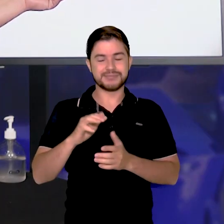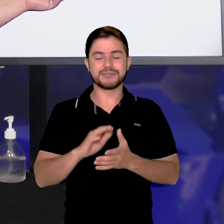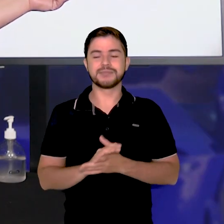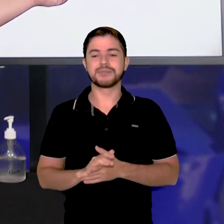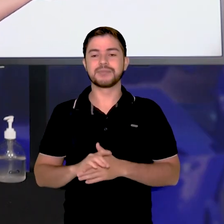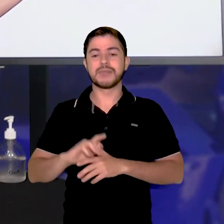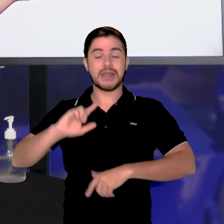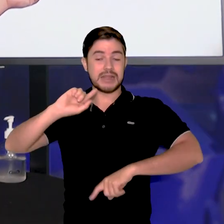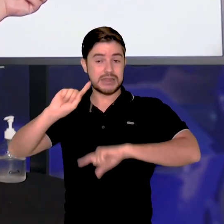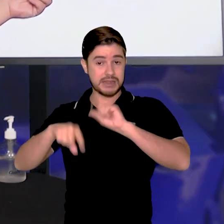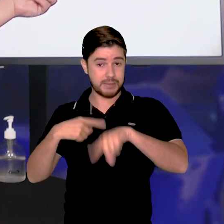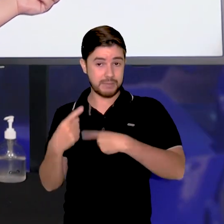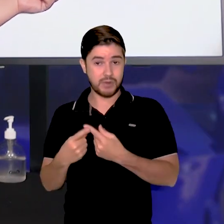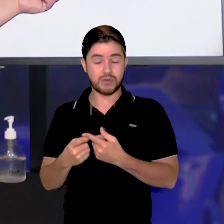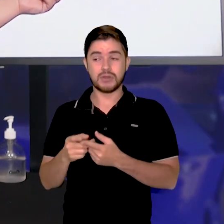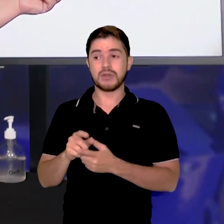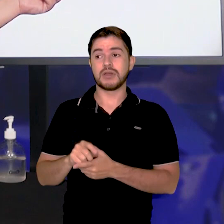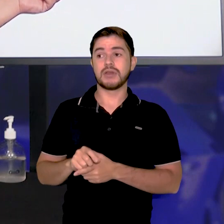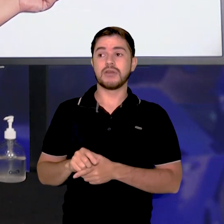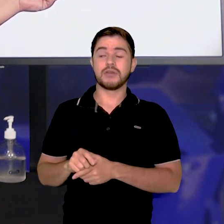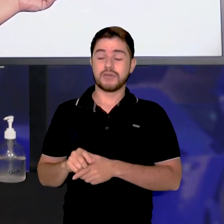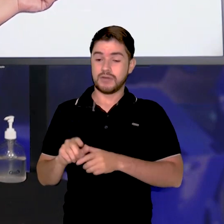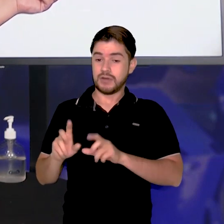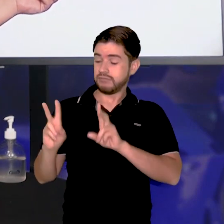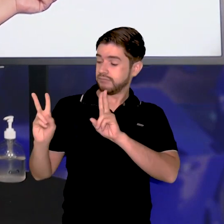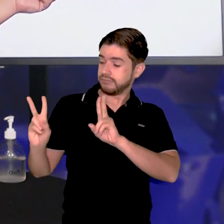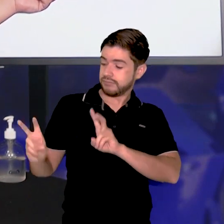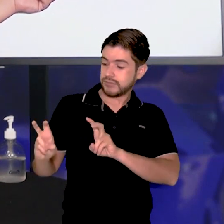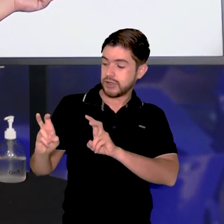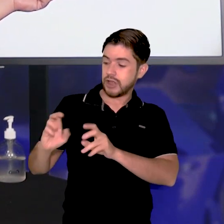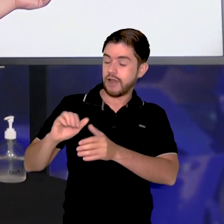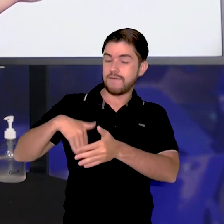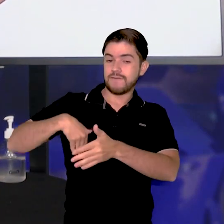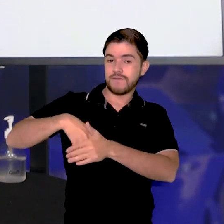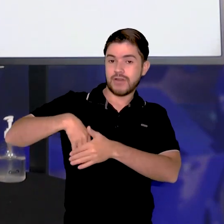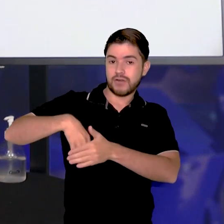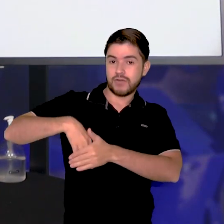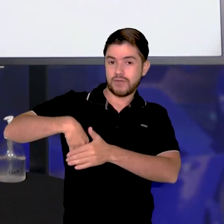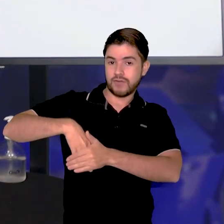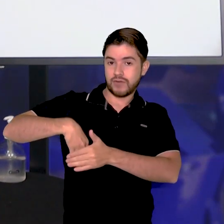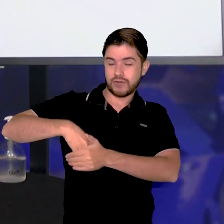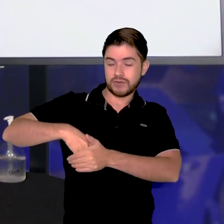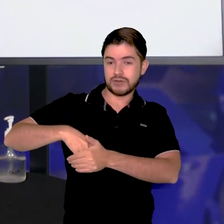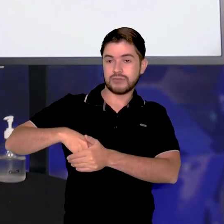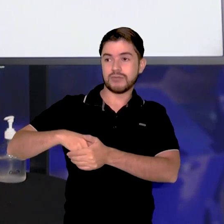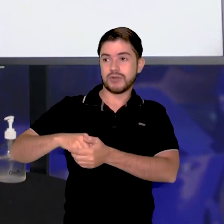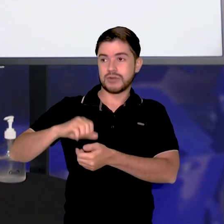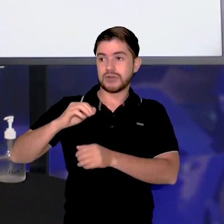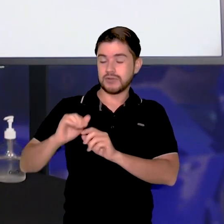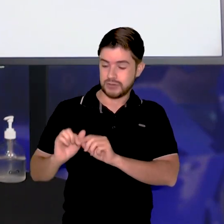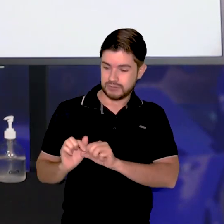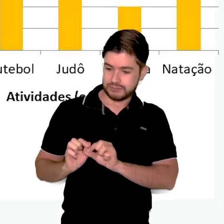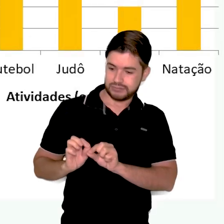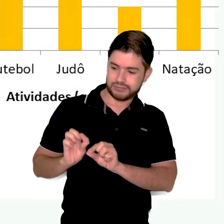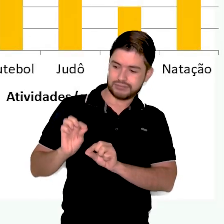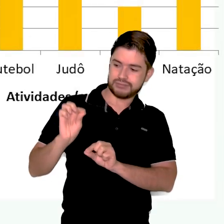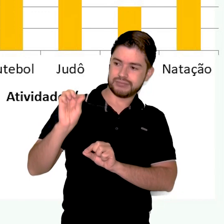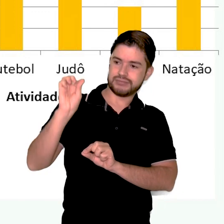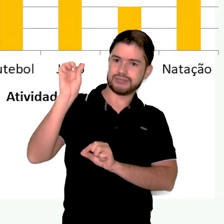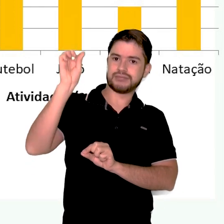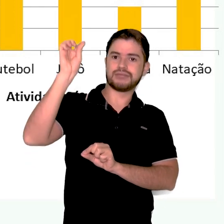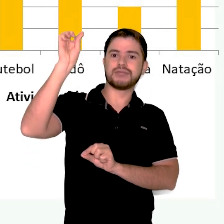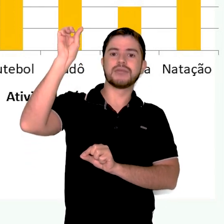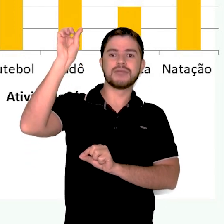Quando eu determinei a hipótese futebol, tá certo? A gente identificou também que a frequência dele é 5, então a